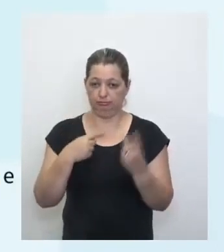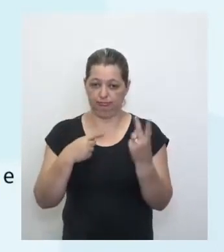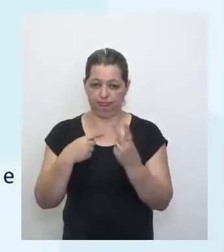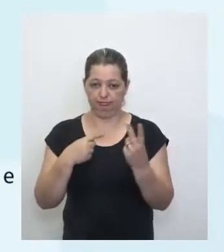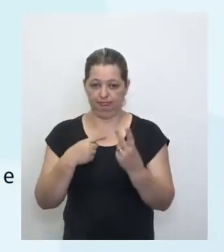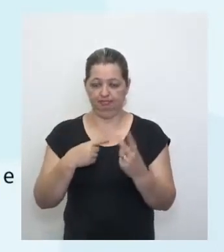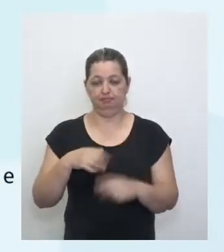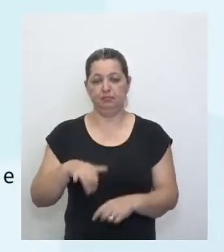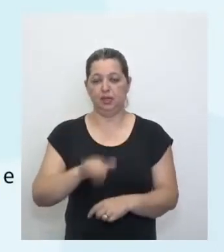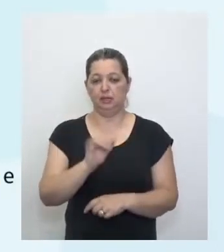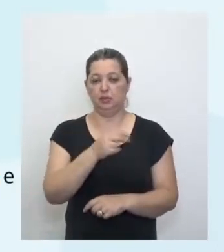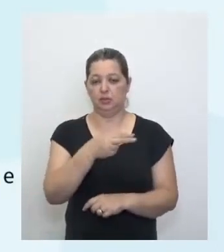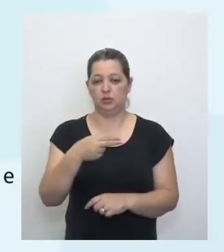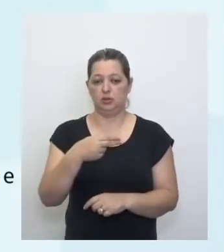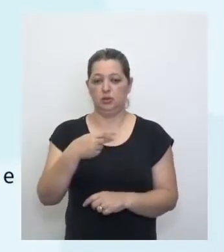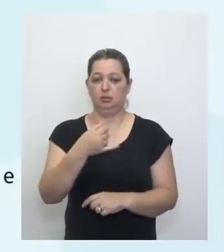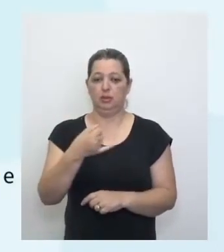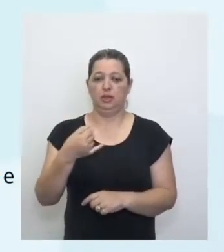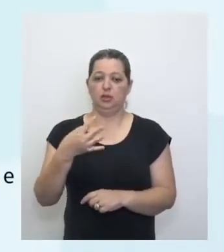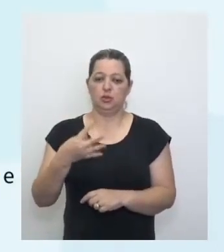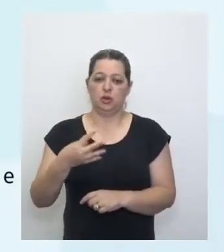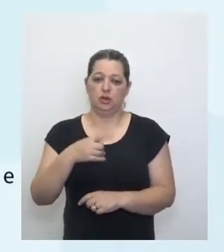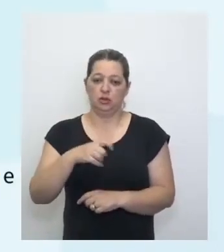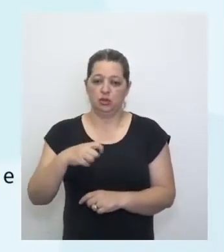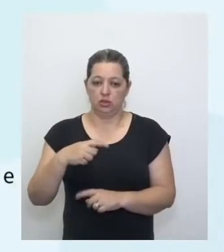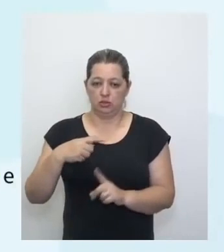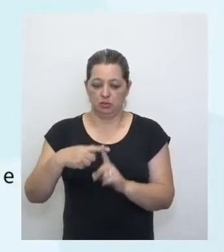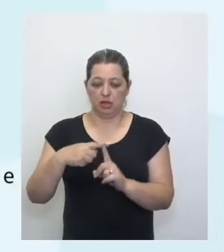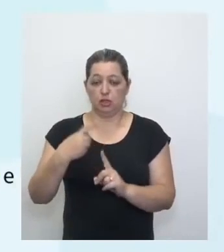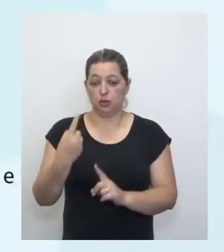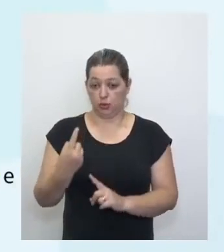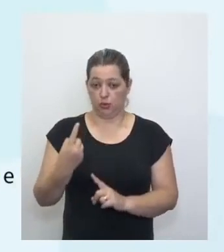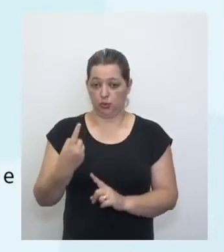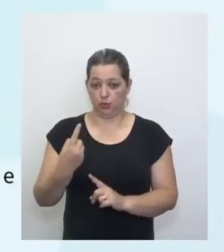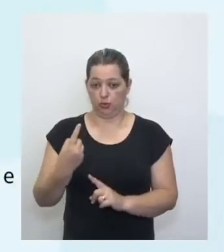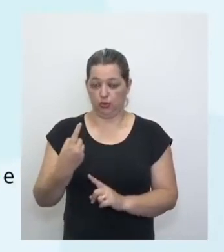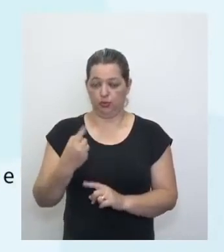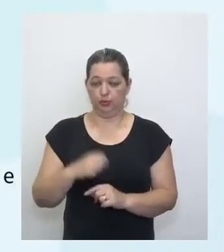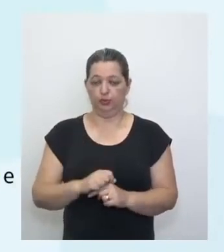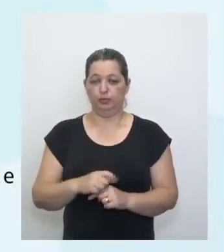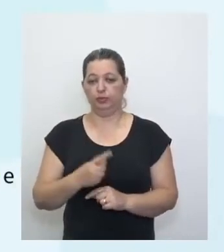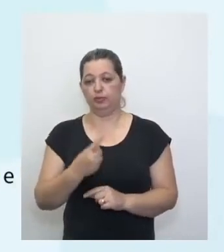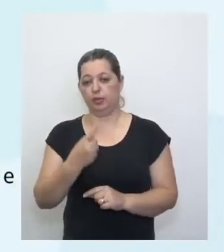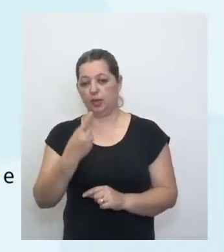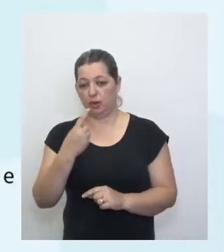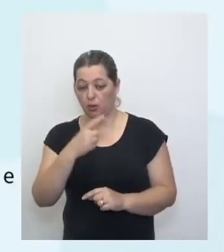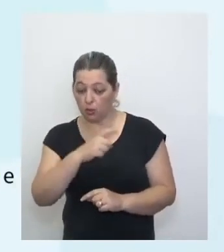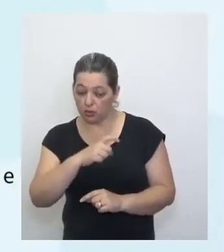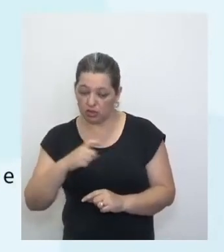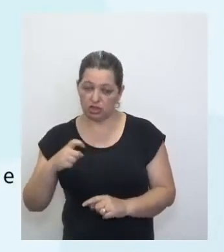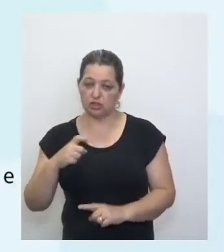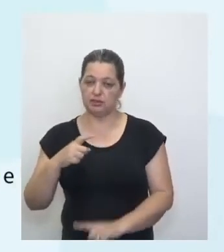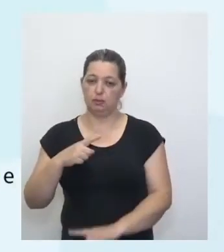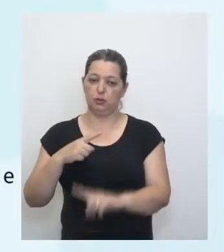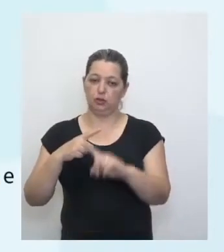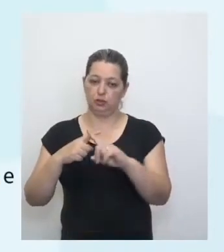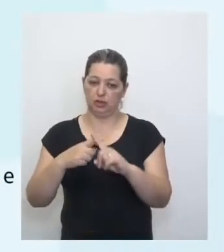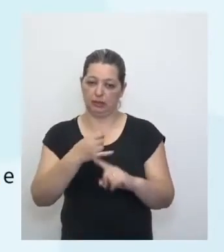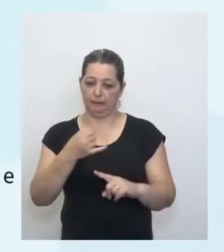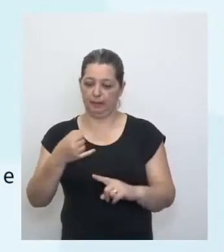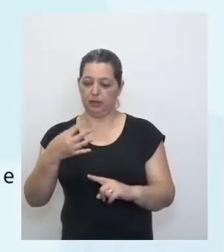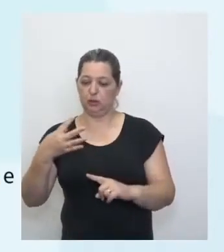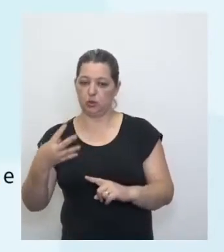y igual a menos 4x mais 1. Então, eu vou pegar o x, multiplicar por menos 4 e